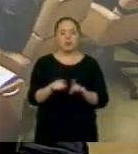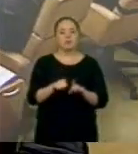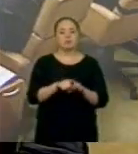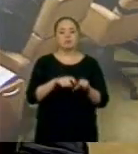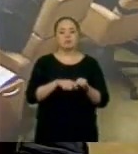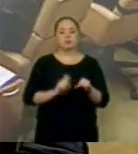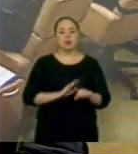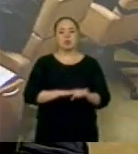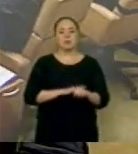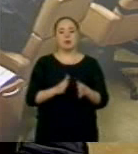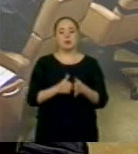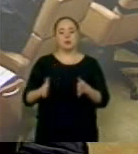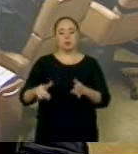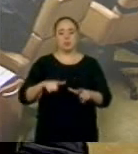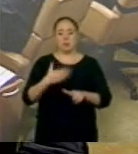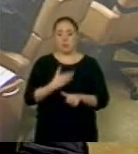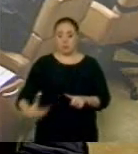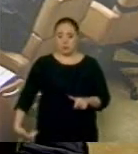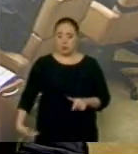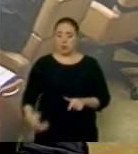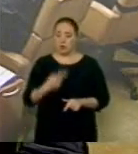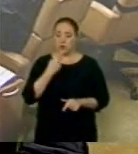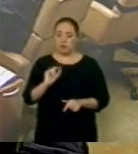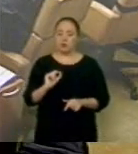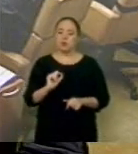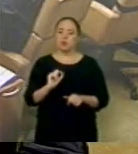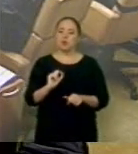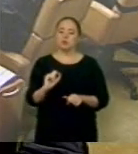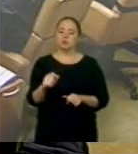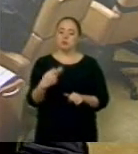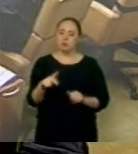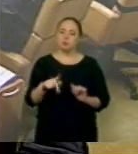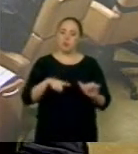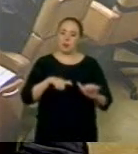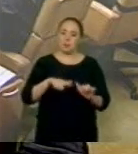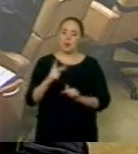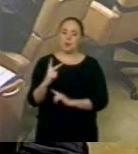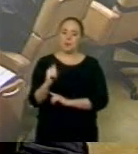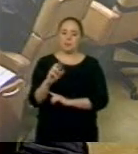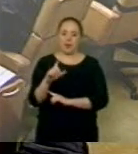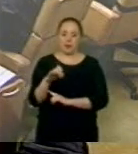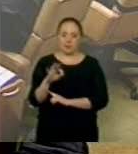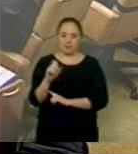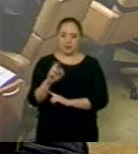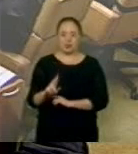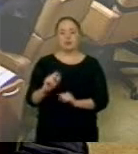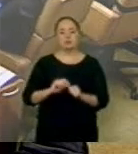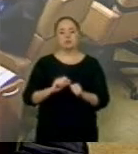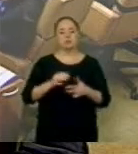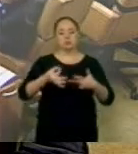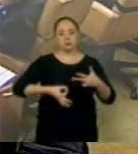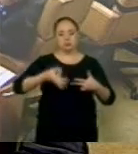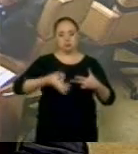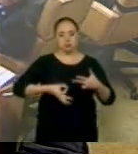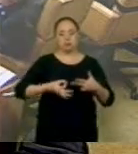temporária da função pública íncita no exercício do mandato parlamentar, decretada pelo Poder Judiciário, fundada no